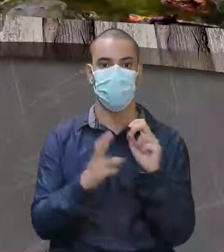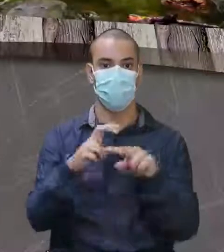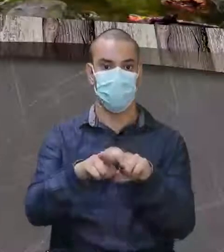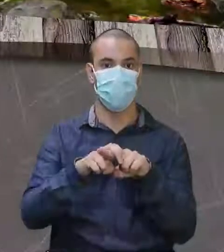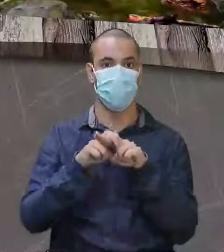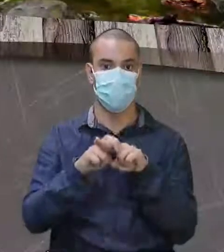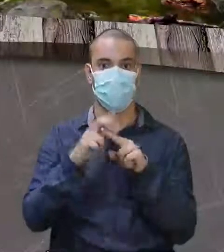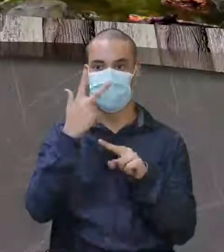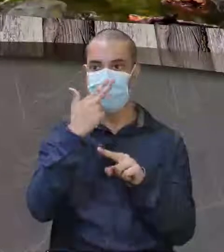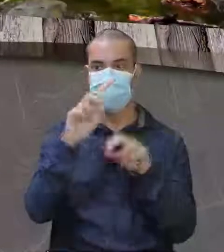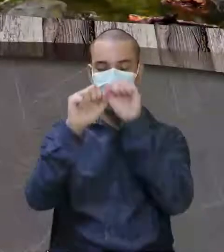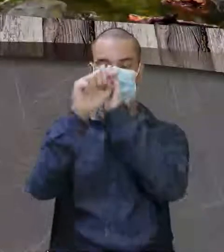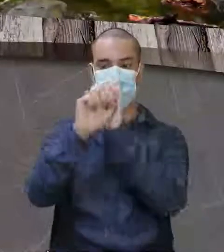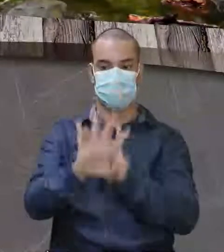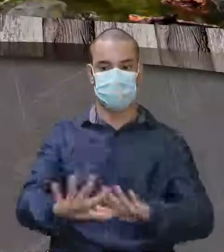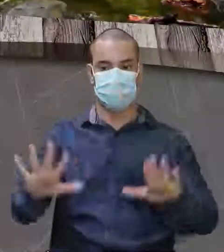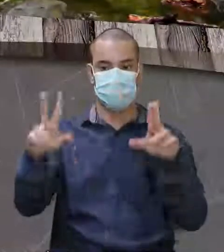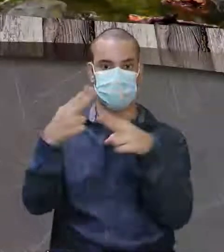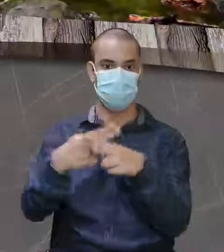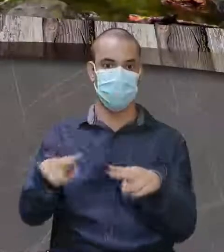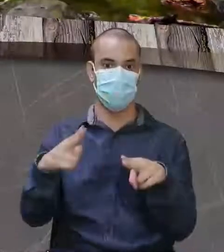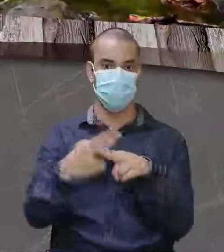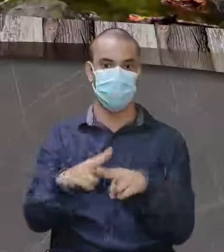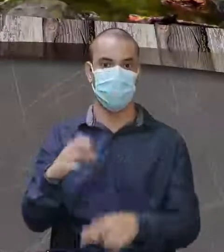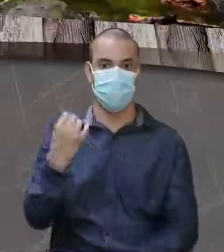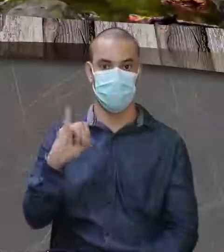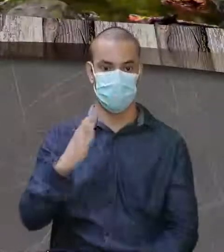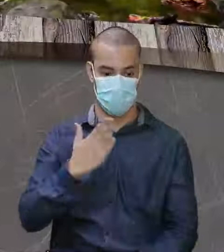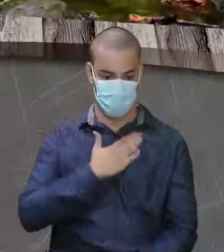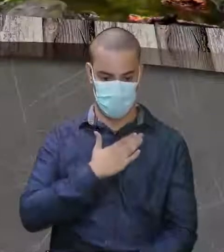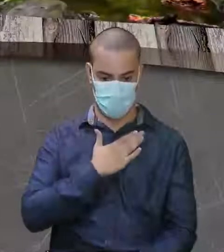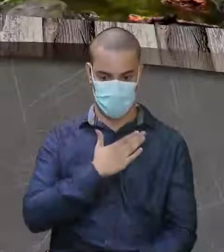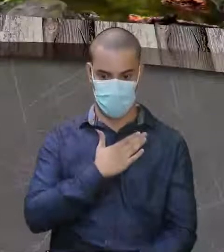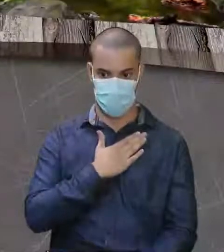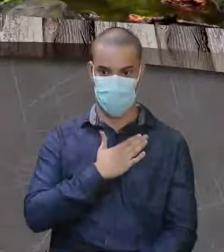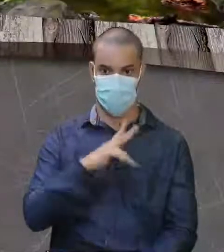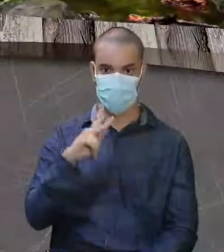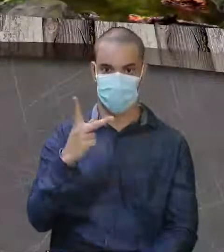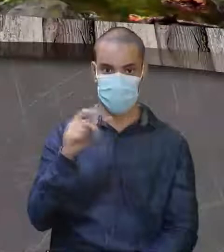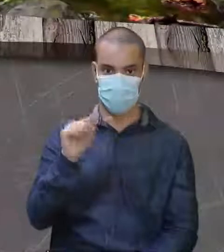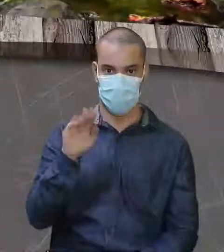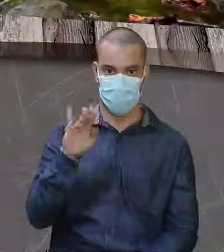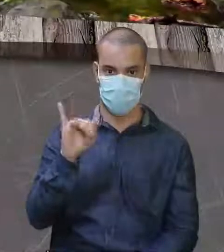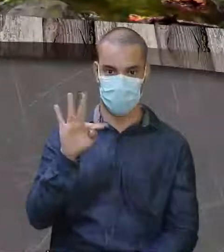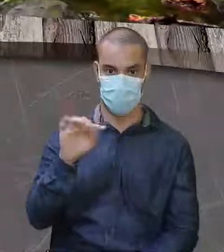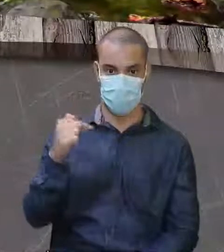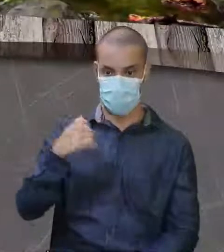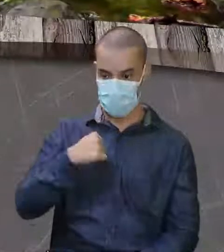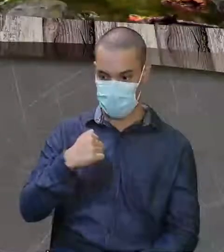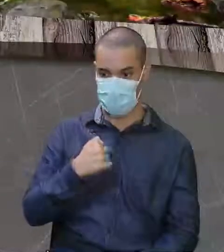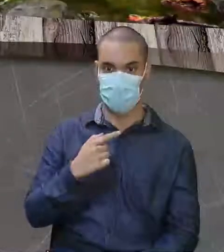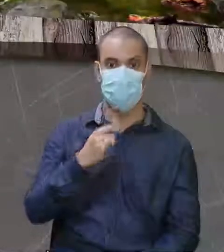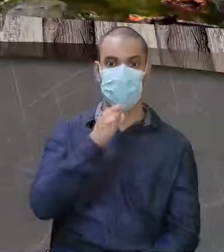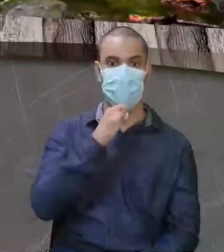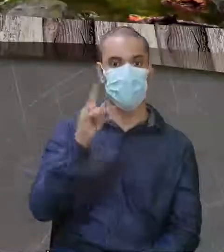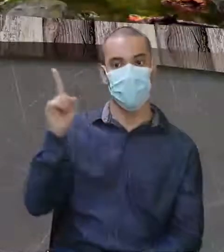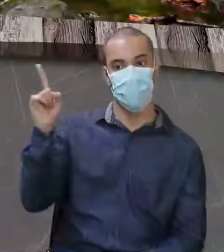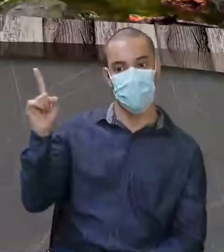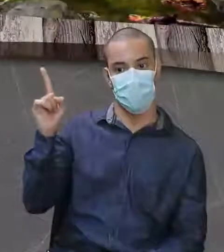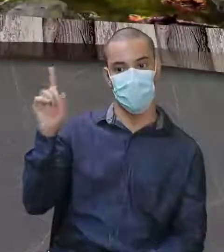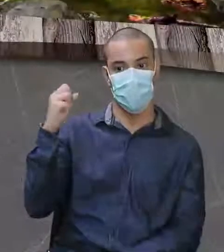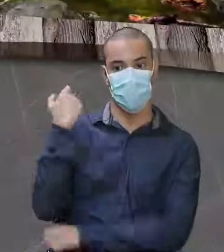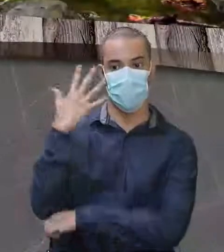está implícito. Se o meu habitat é esse que vocês estão vendo aqui atrás de mim, por exemplo,